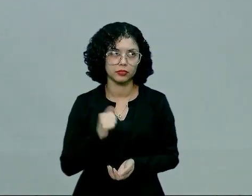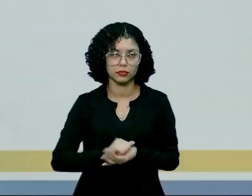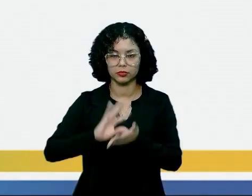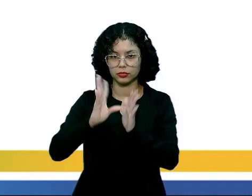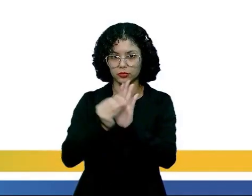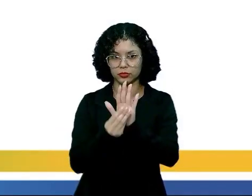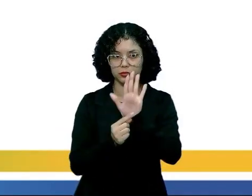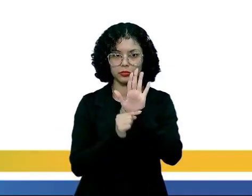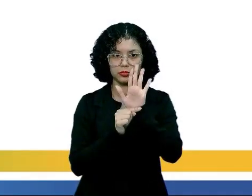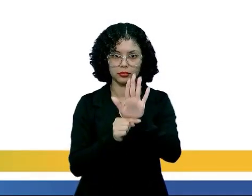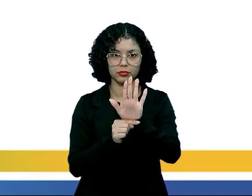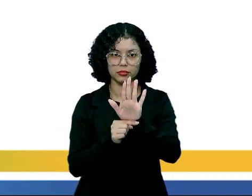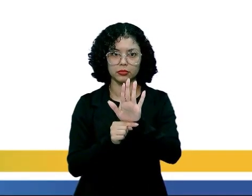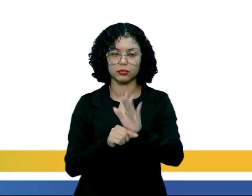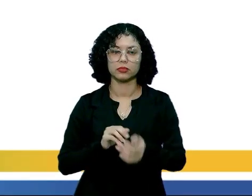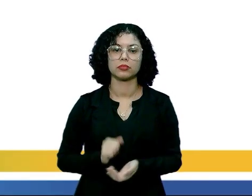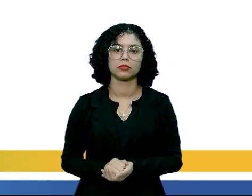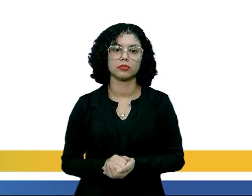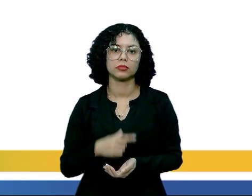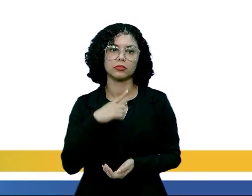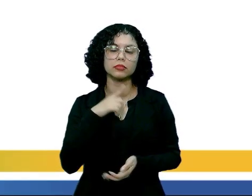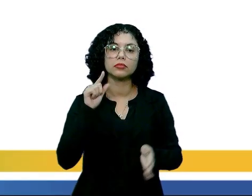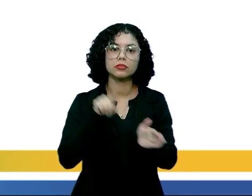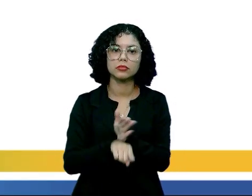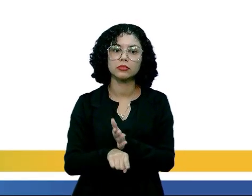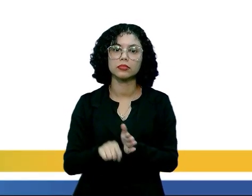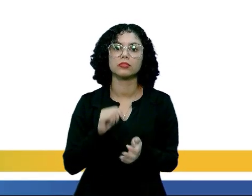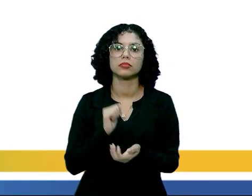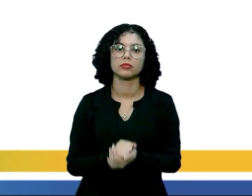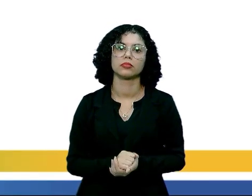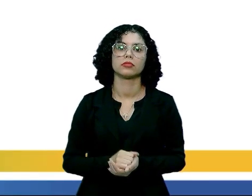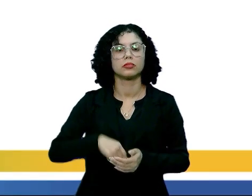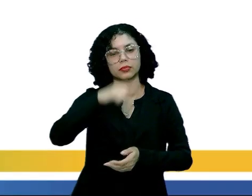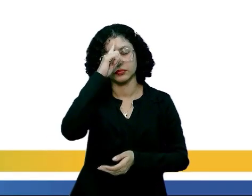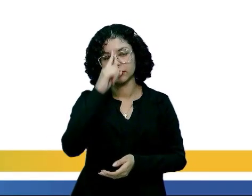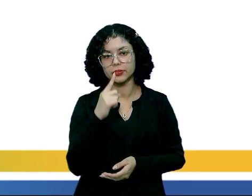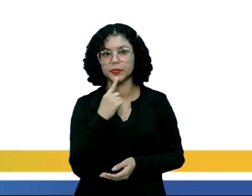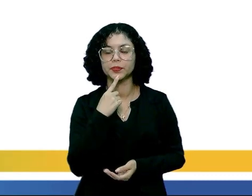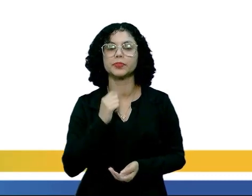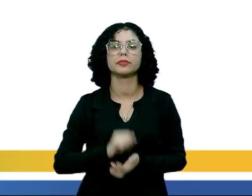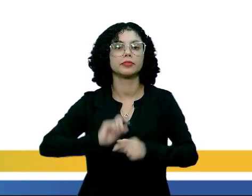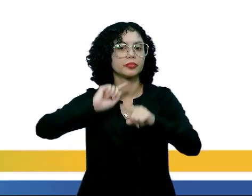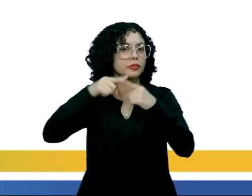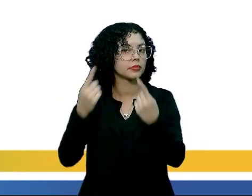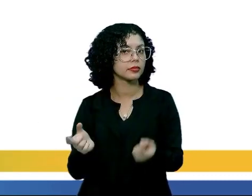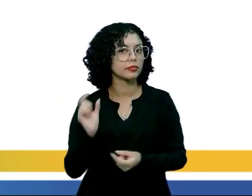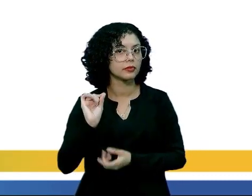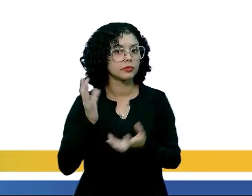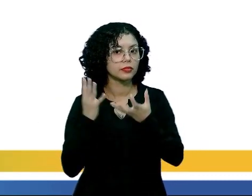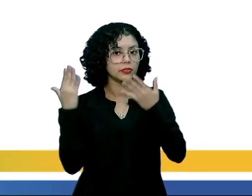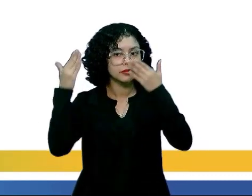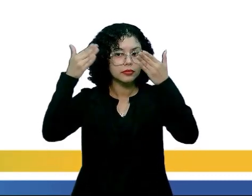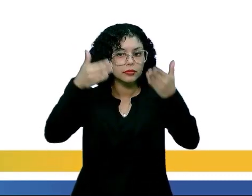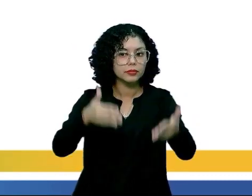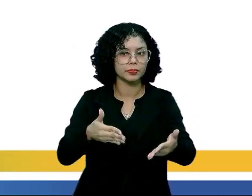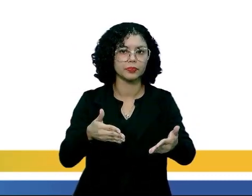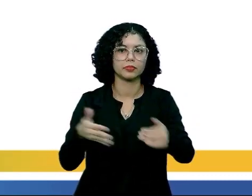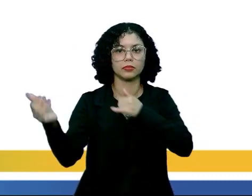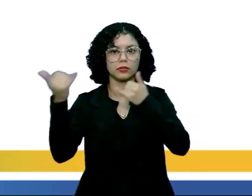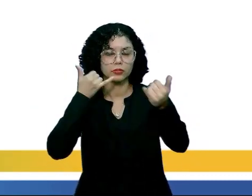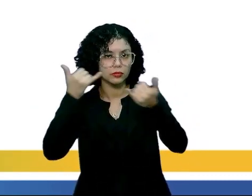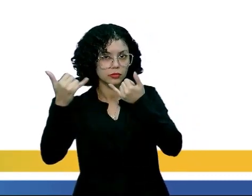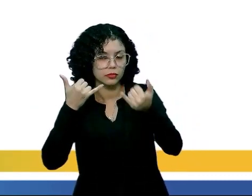só vou colocar aqui e chocar vrá tem testão tem testão tem imagem tem imagem Mas o que eu quero aqui que vocês foquem é na